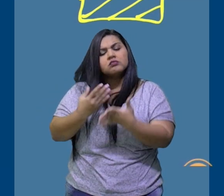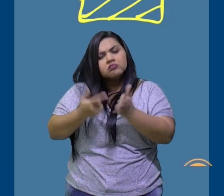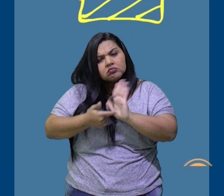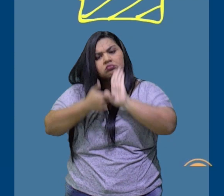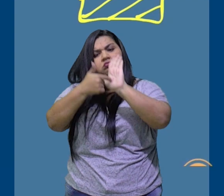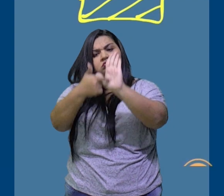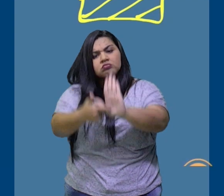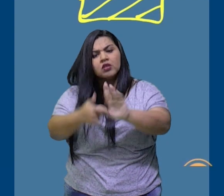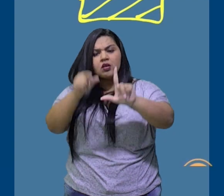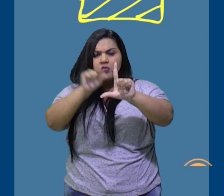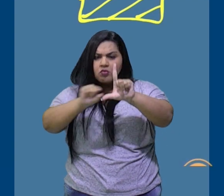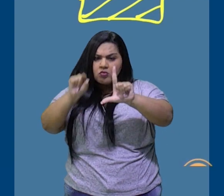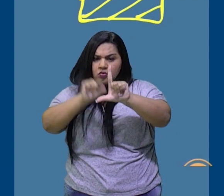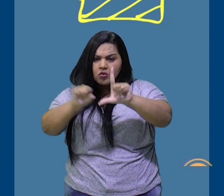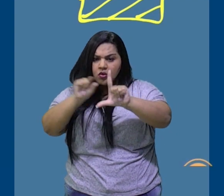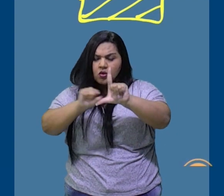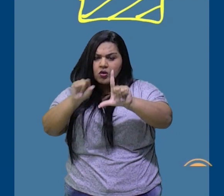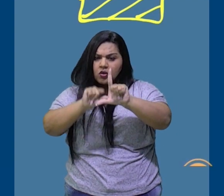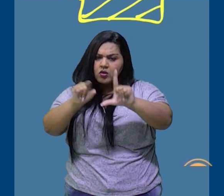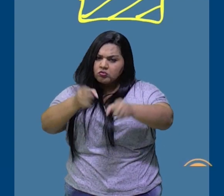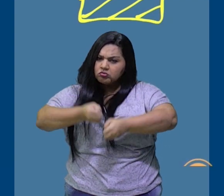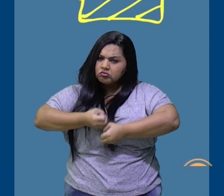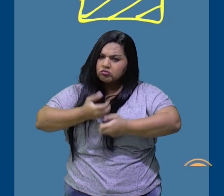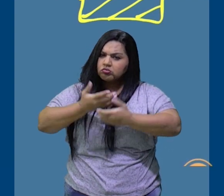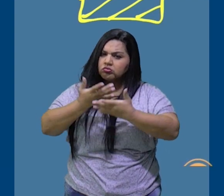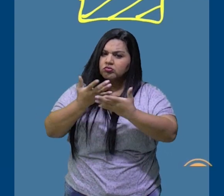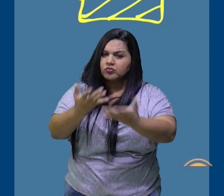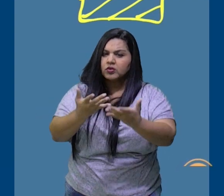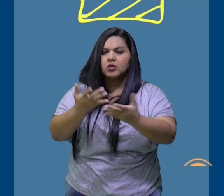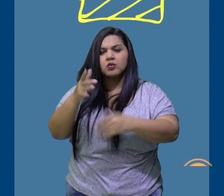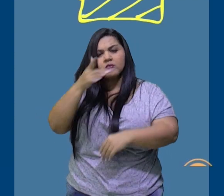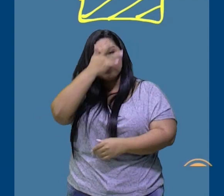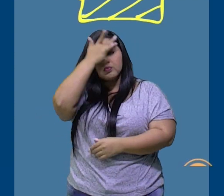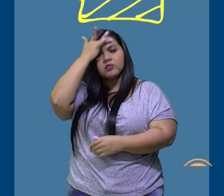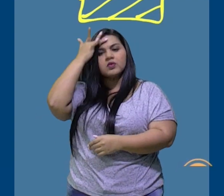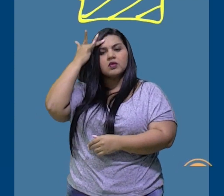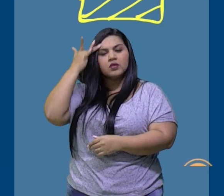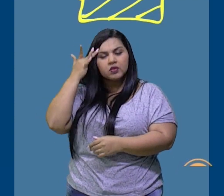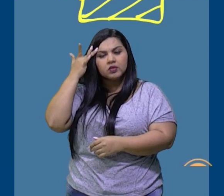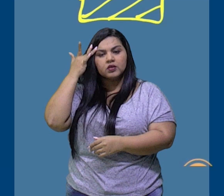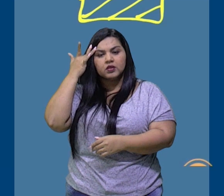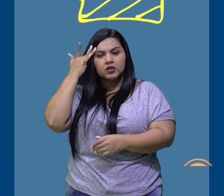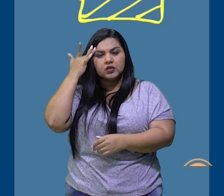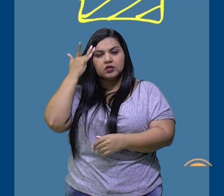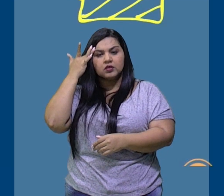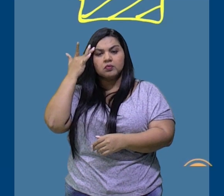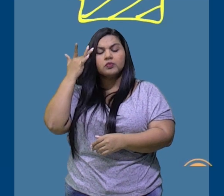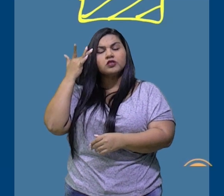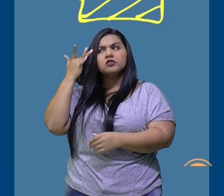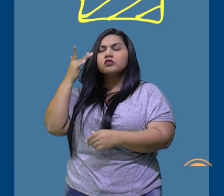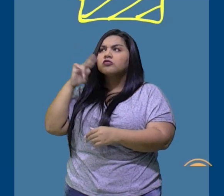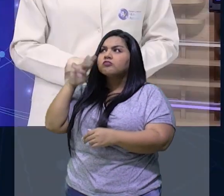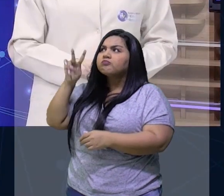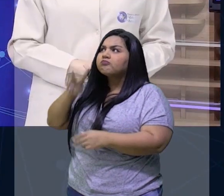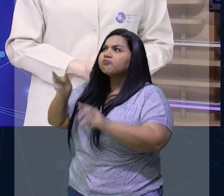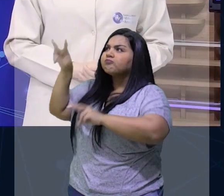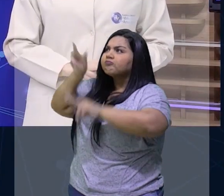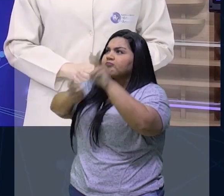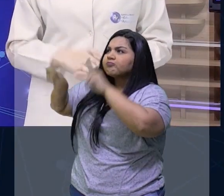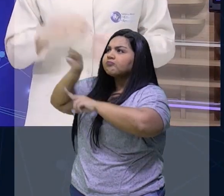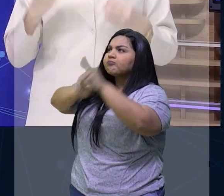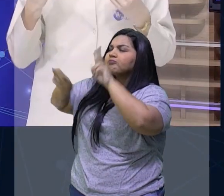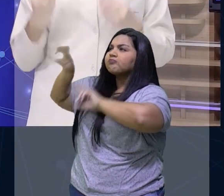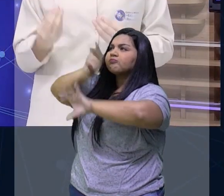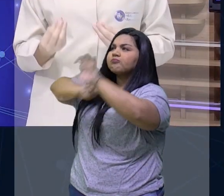essa legenda para passar aquela informação para a pessoa que está interpretando ali aquele mapa. Aí a gente